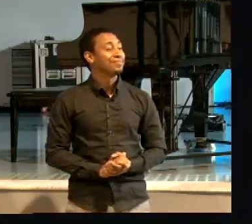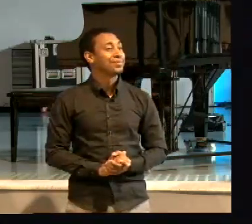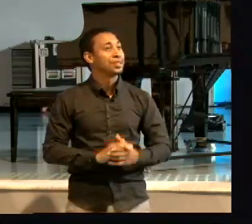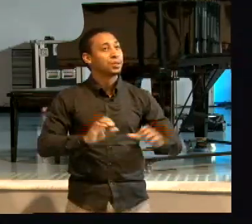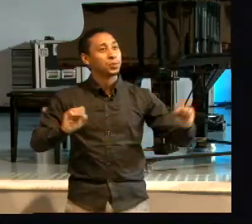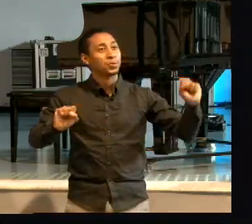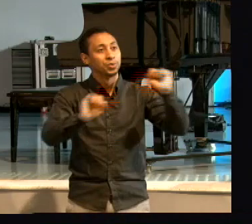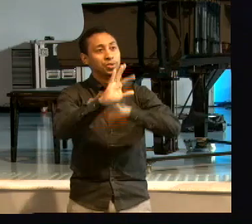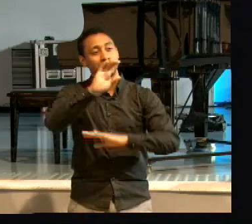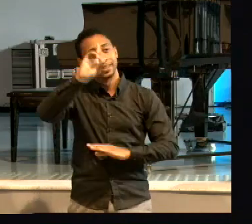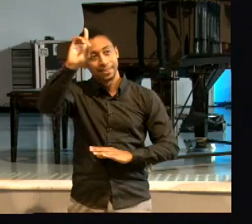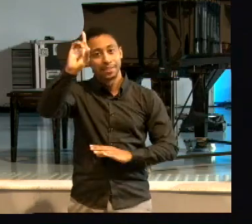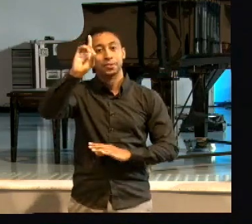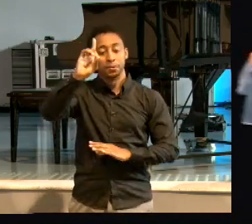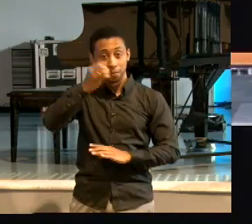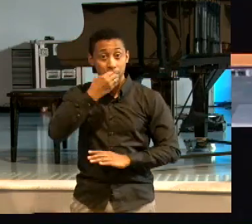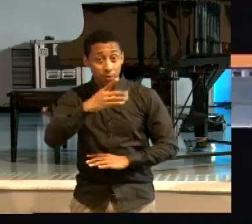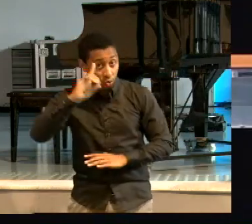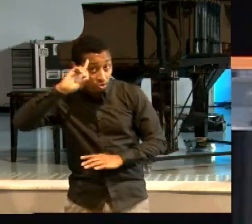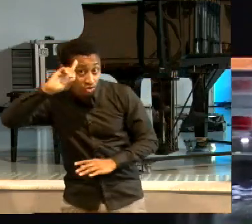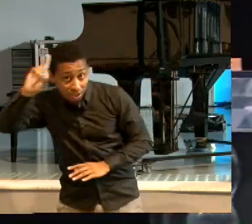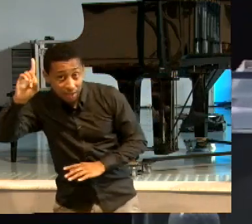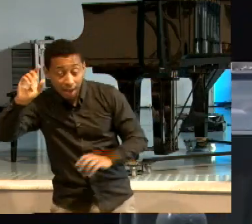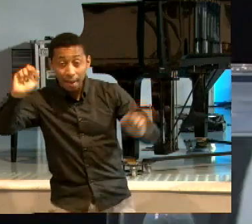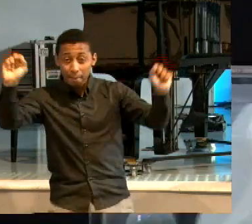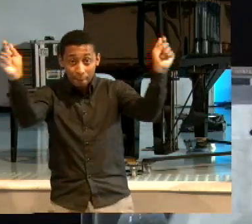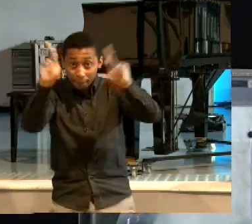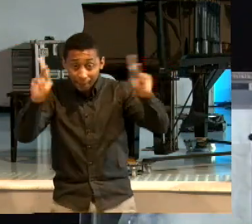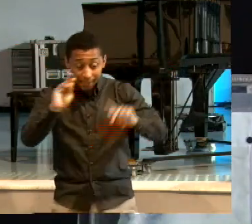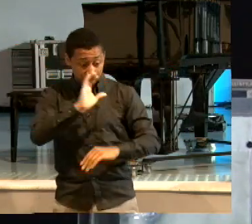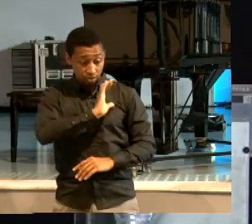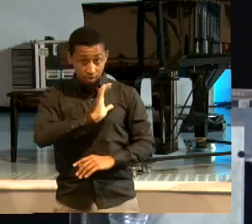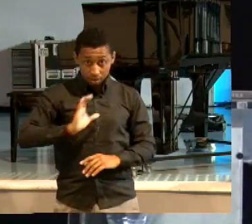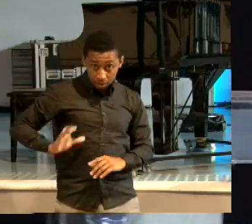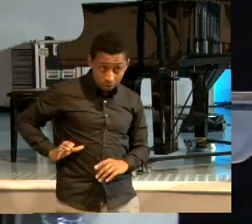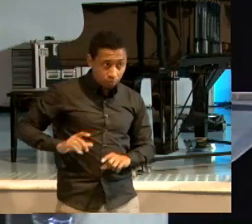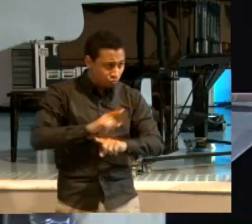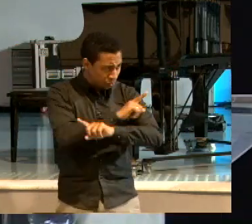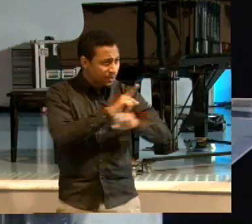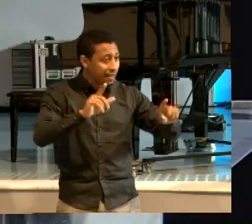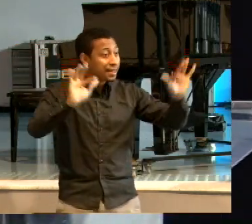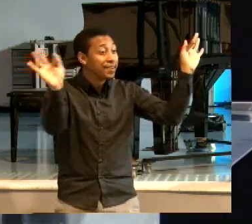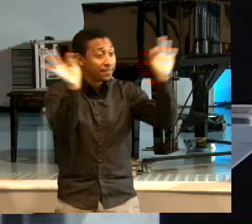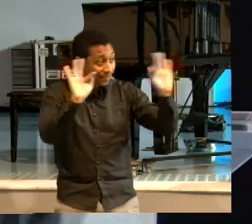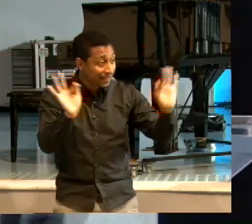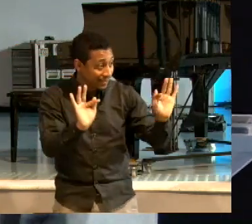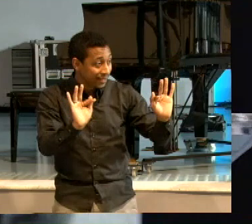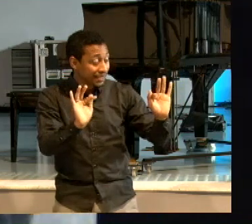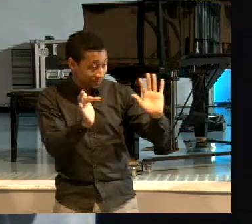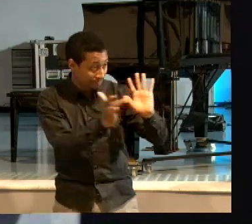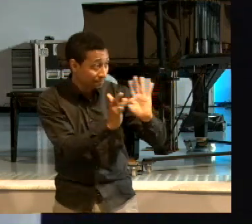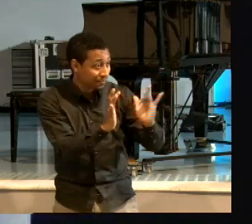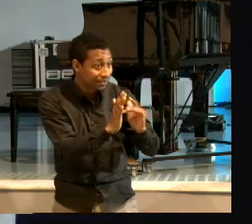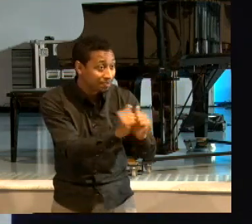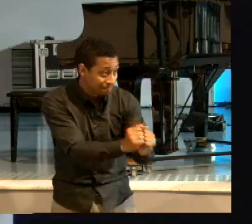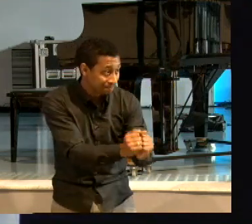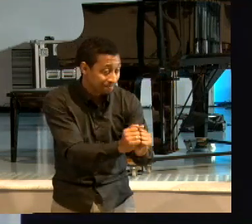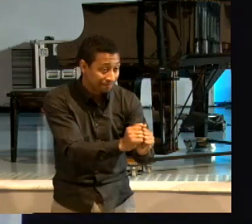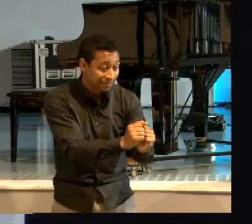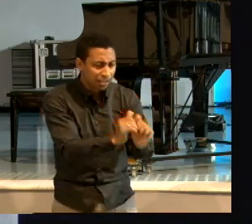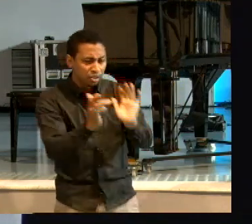Glória a Deus. Bom dia a todos, a paz de Cristo. Você está feliz com Jesus? Jesus está feliz com